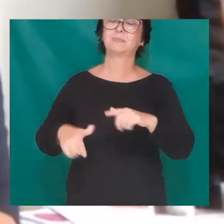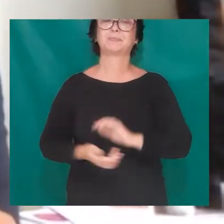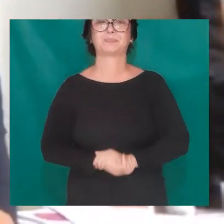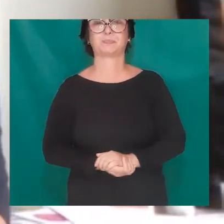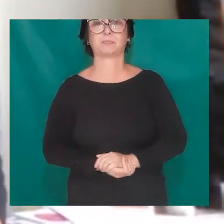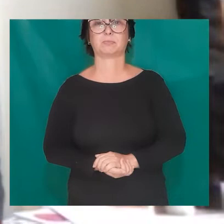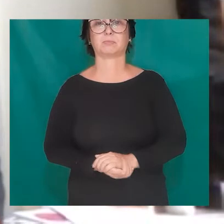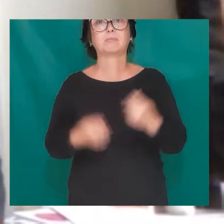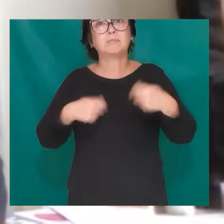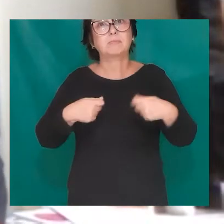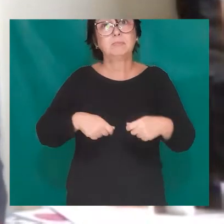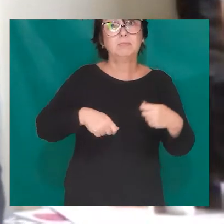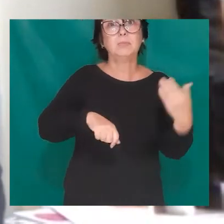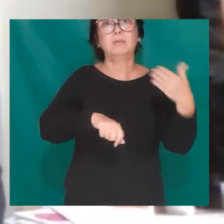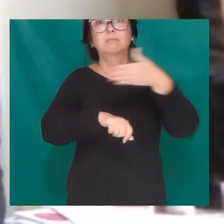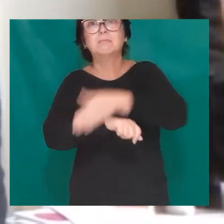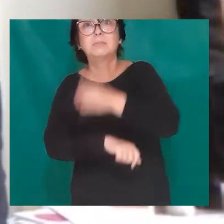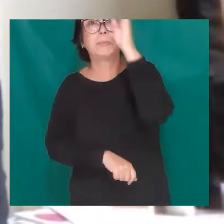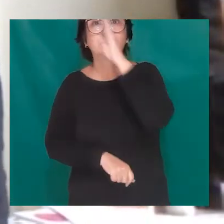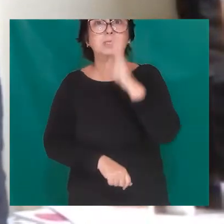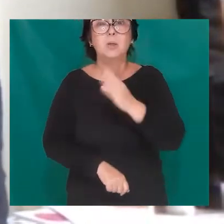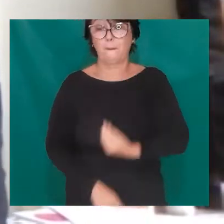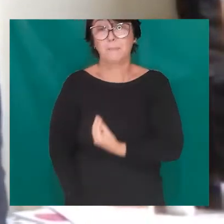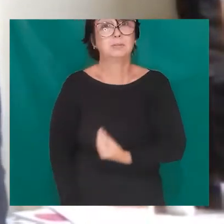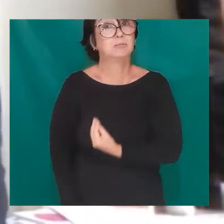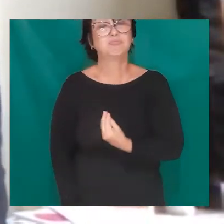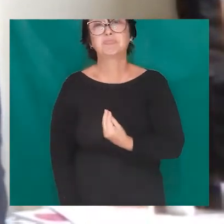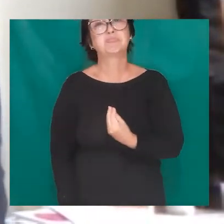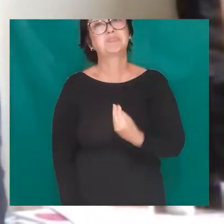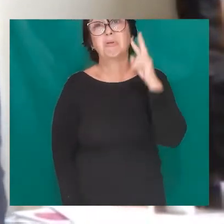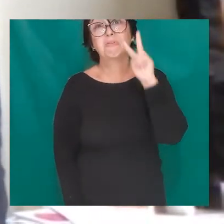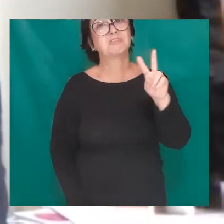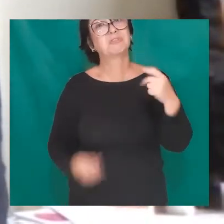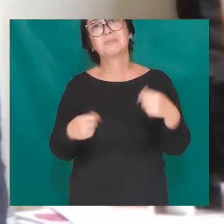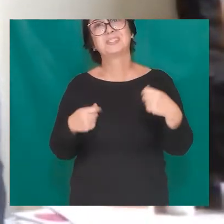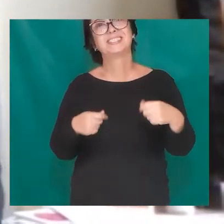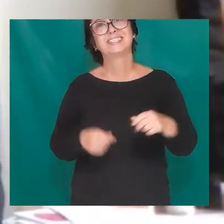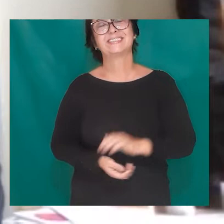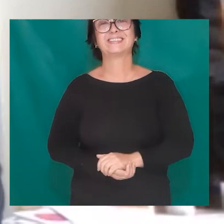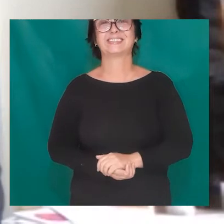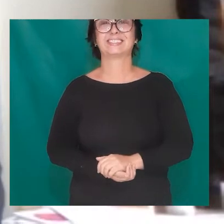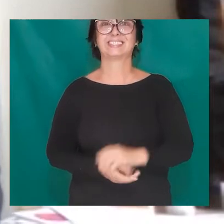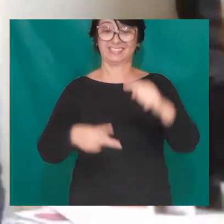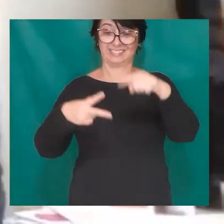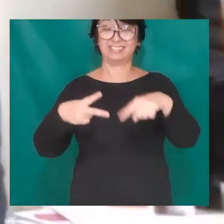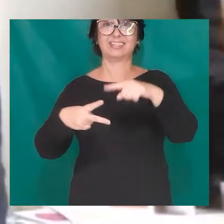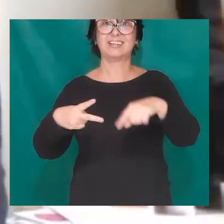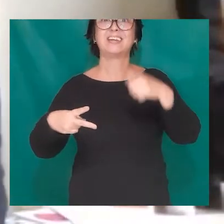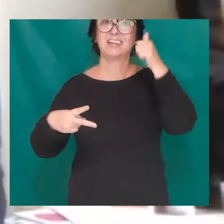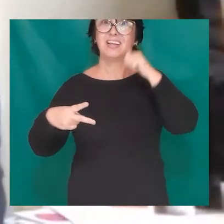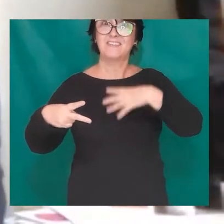tanta necessidade mais no deslocamento físico, né, nesse sentido, mas eu continuo dando aulas. As minhas duas filhas dão aula